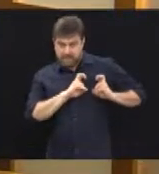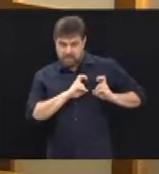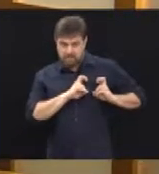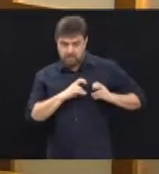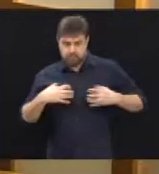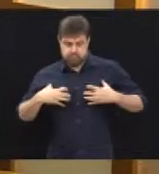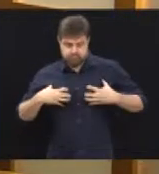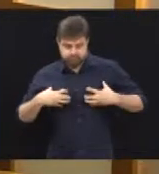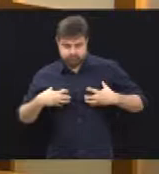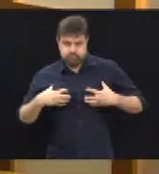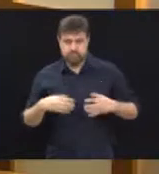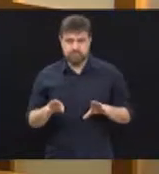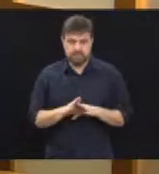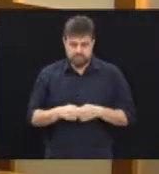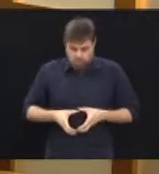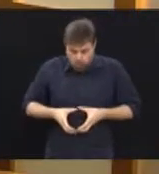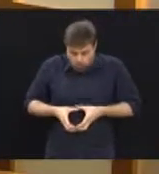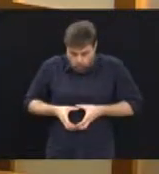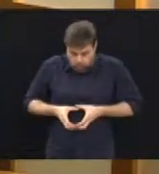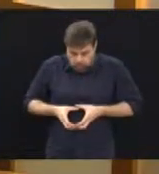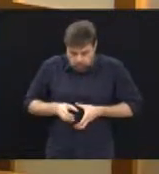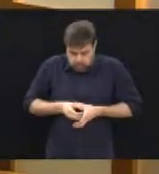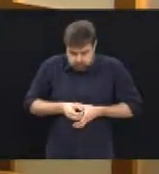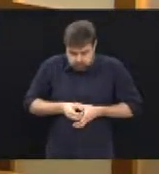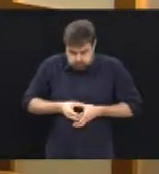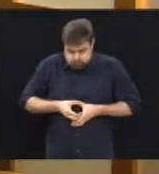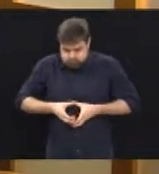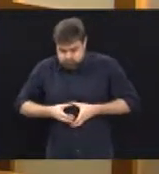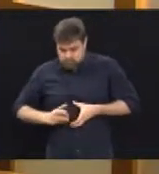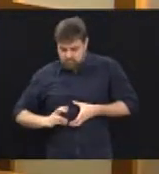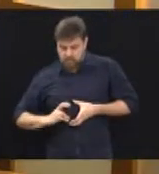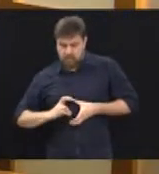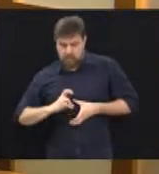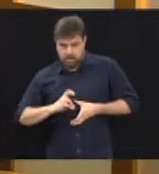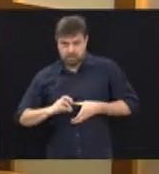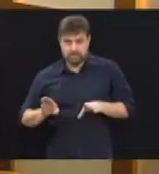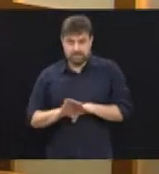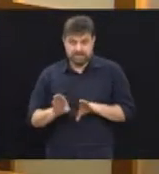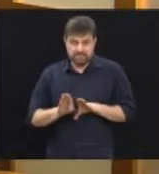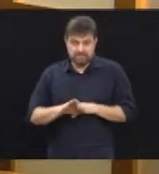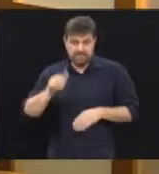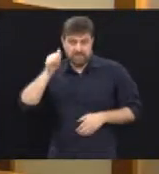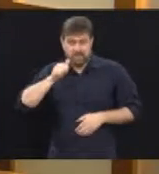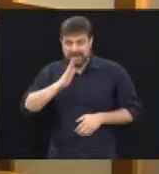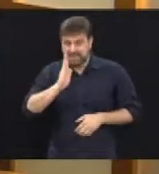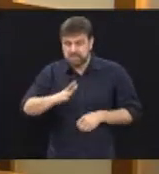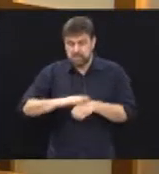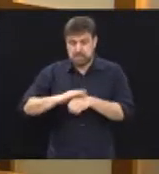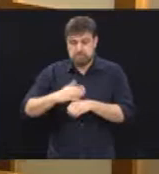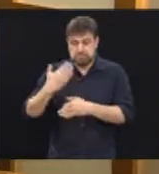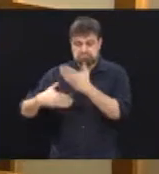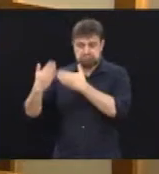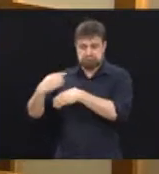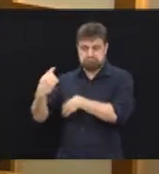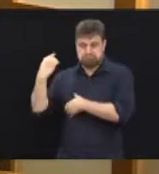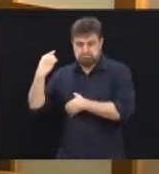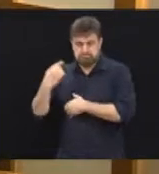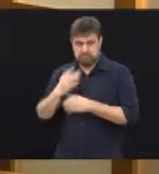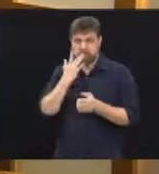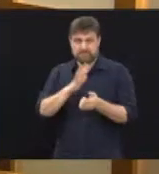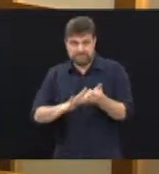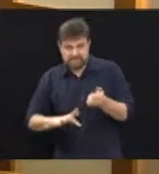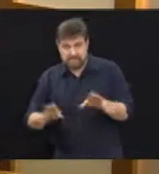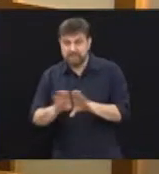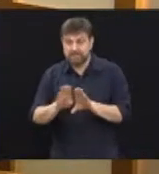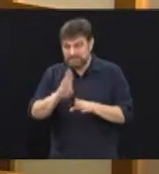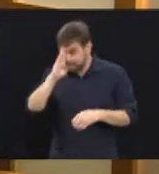que possuem miomas, por exemplo, mulheres que têm tromboses anteriores e mulheres que estão